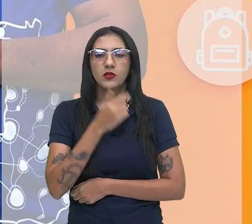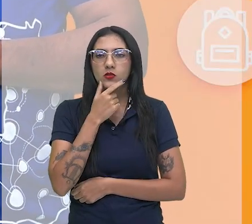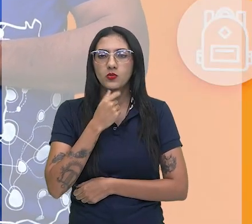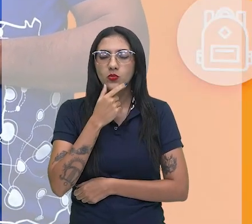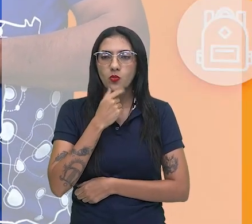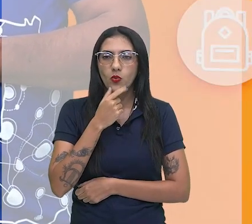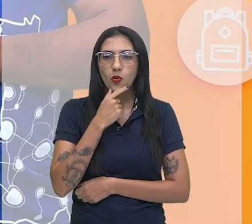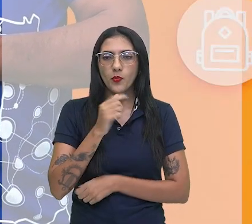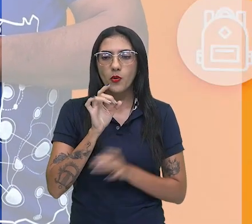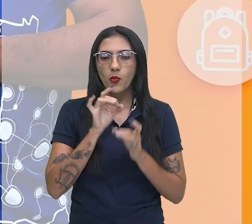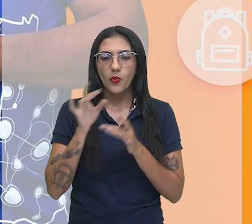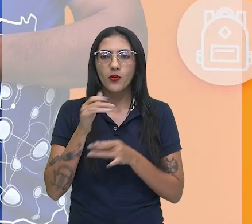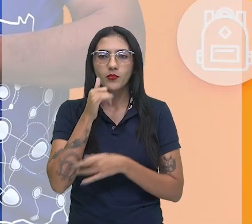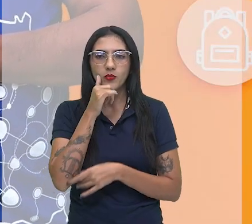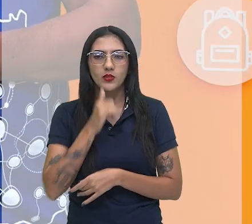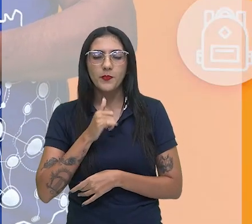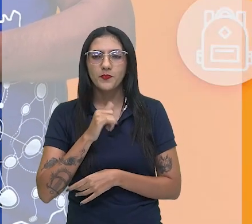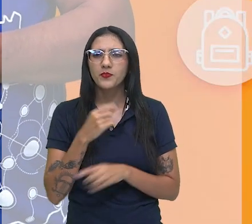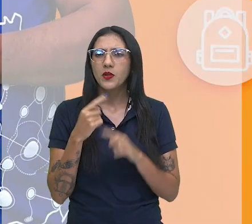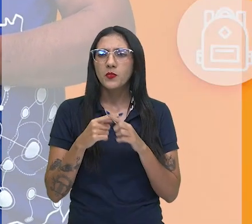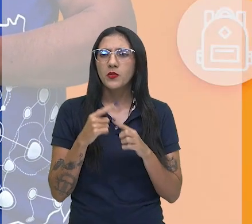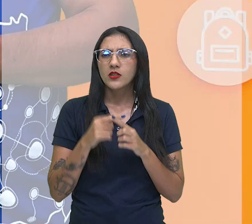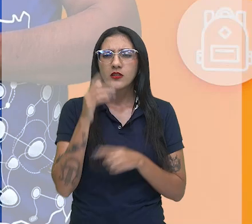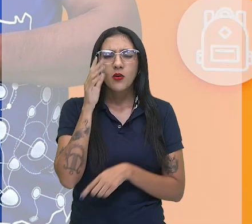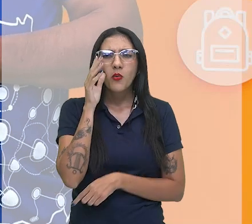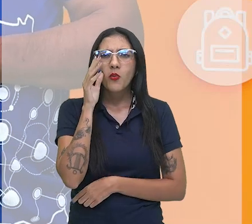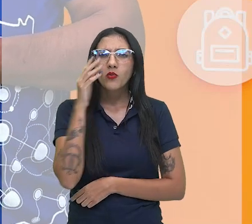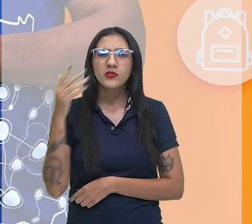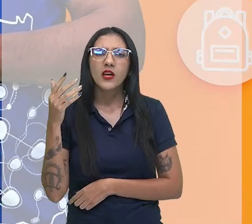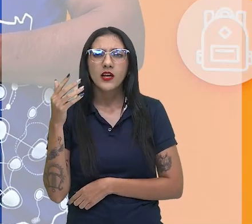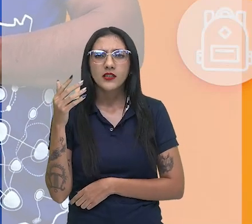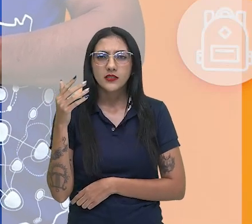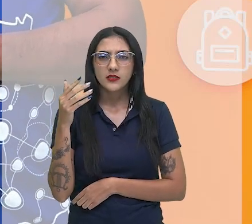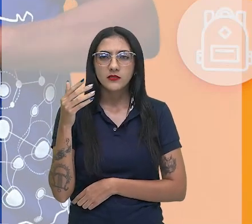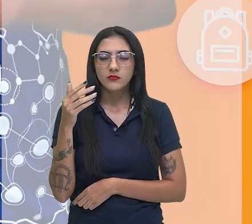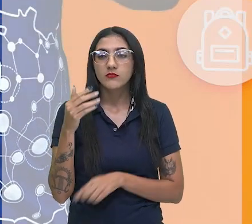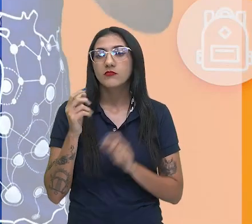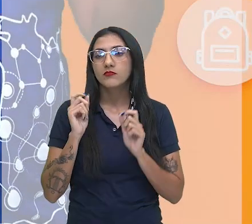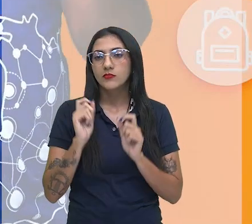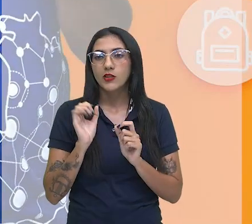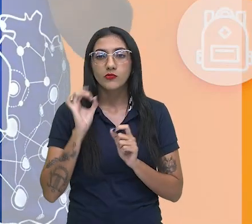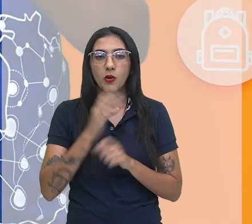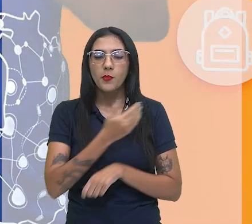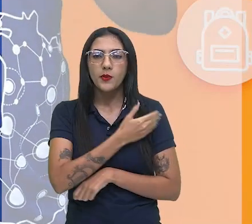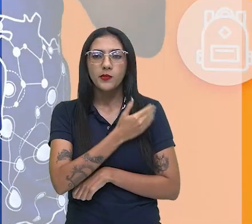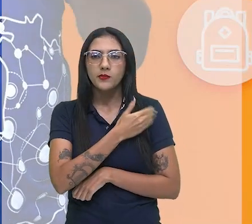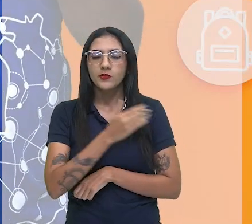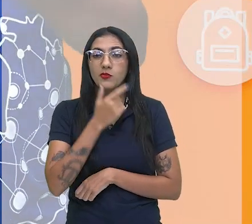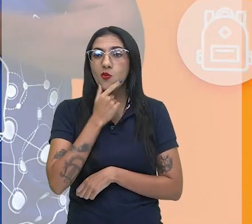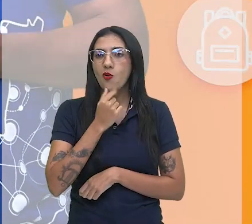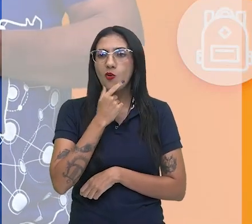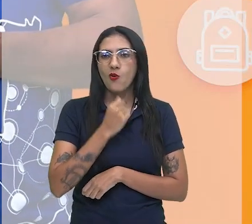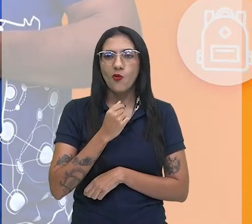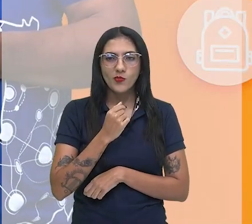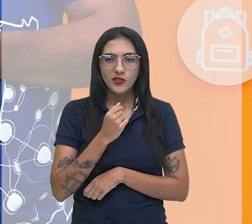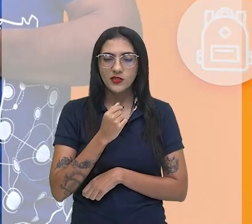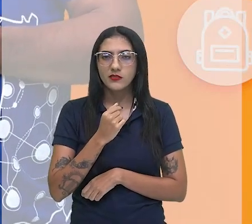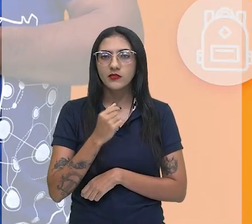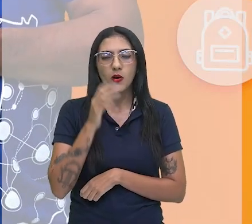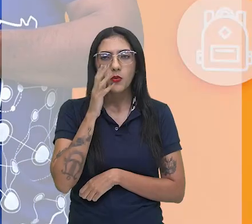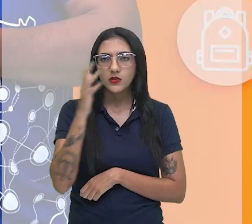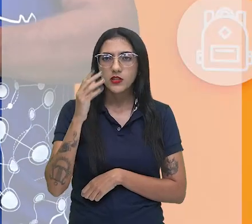acontece isso? Né? Por causa das feministas? Não, é por causa do machismo que impera no Brasil, impera no mundo, né, de um modo